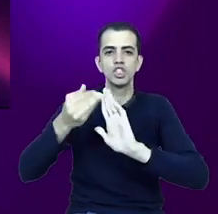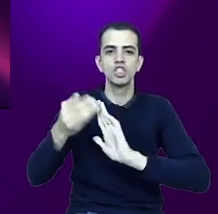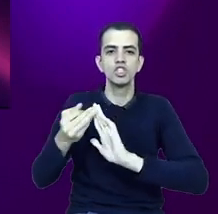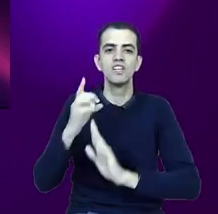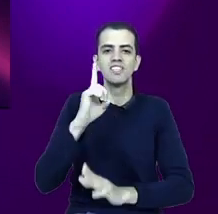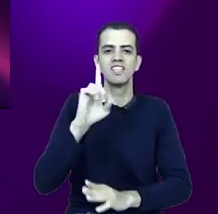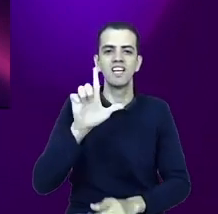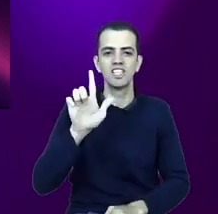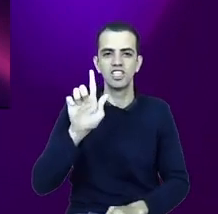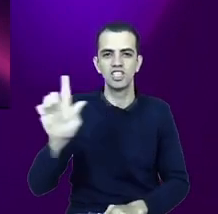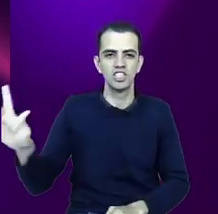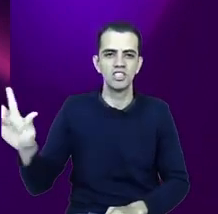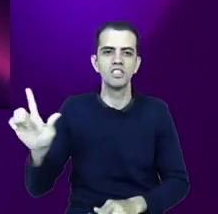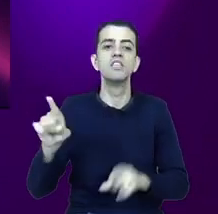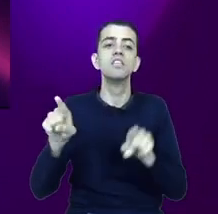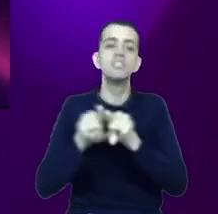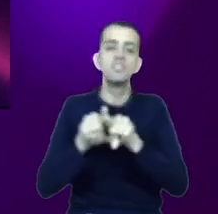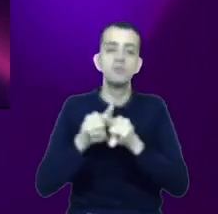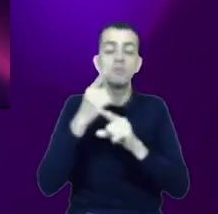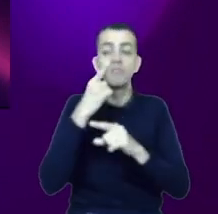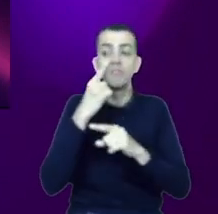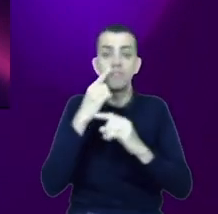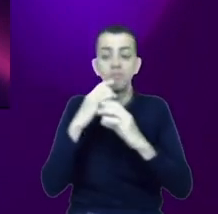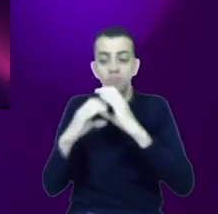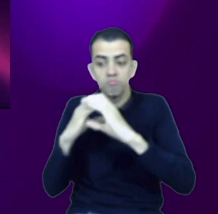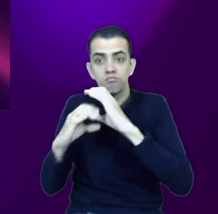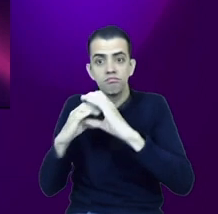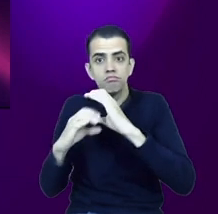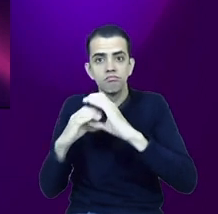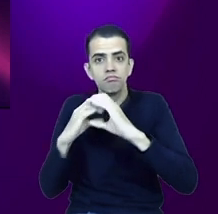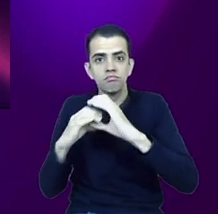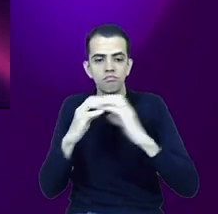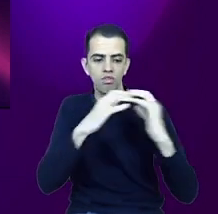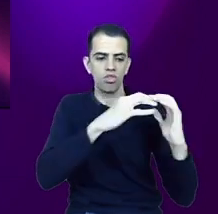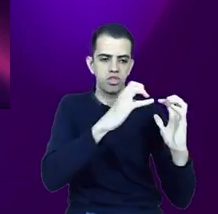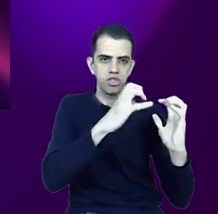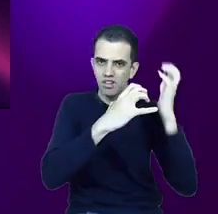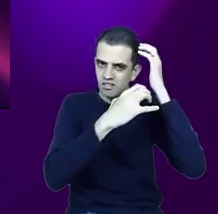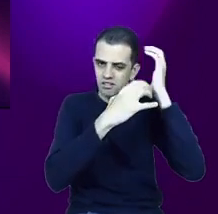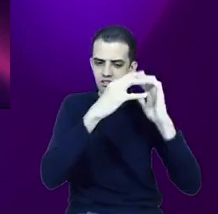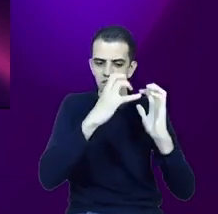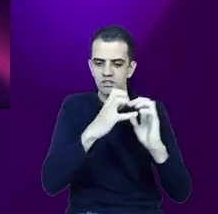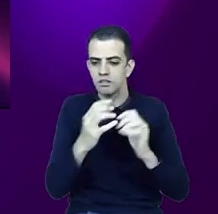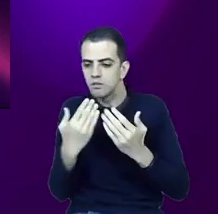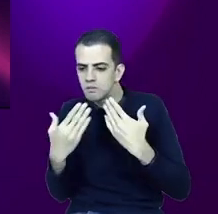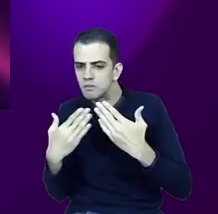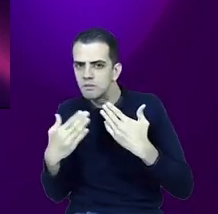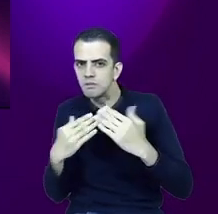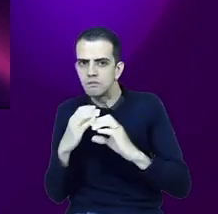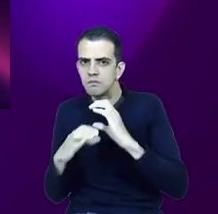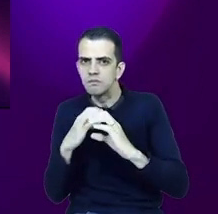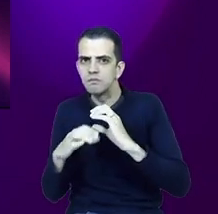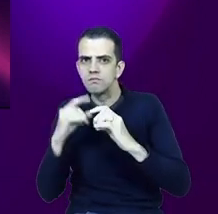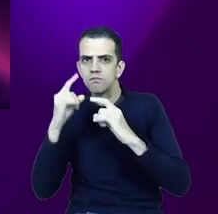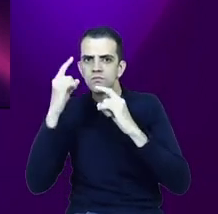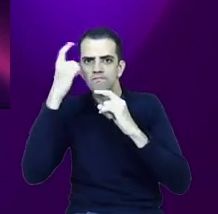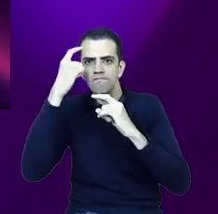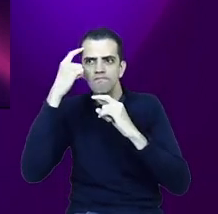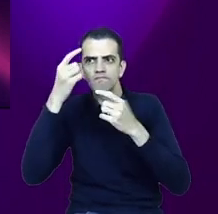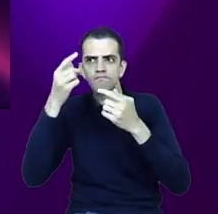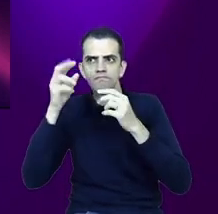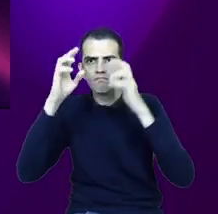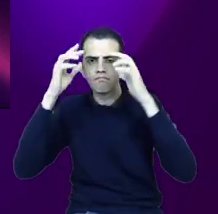a avaliação cognitiva, como eu falei, é muito importante. E um dado importante que veio através dessa